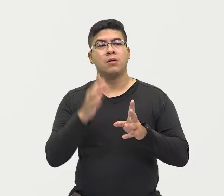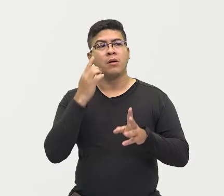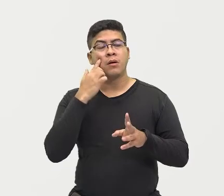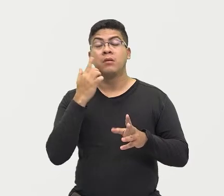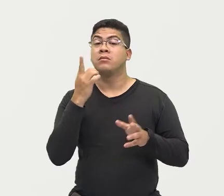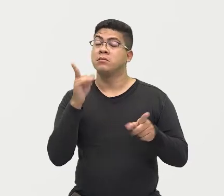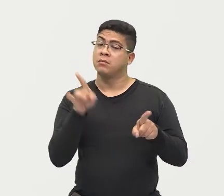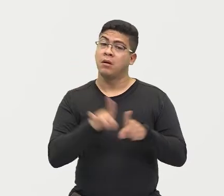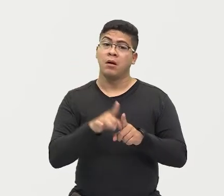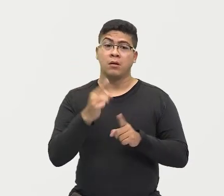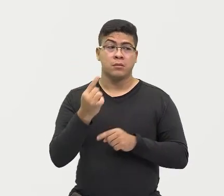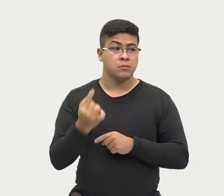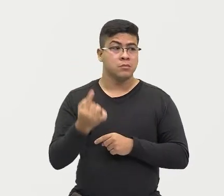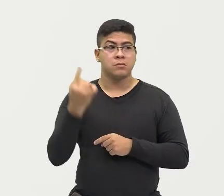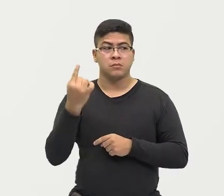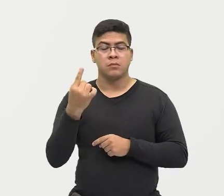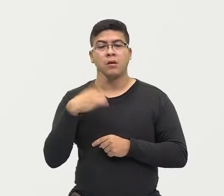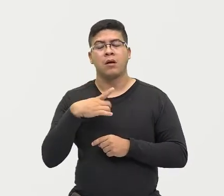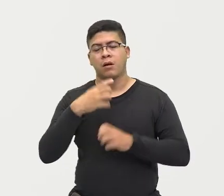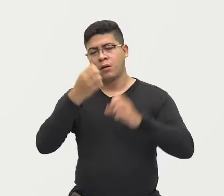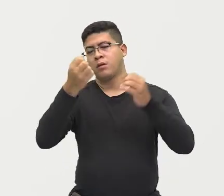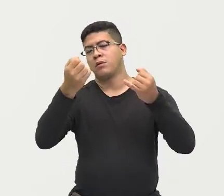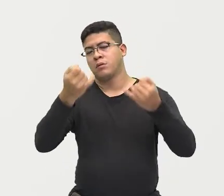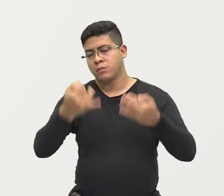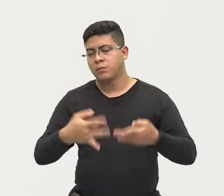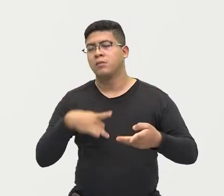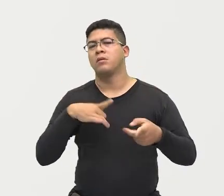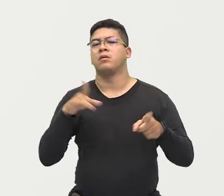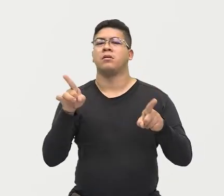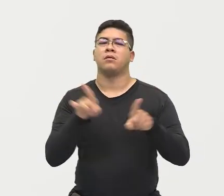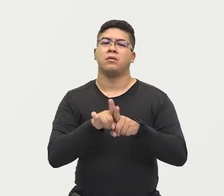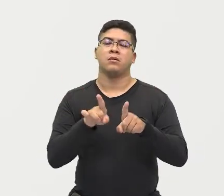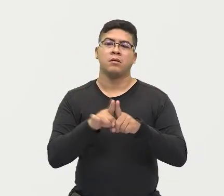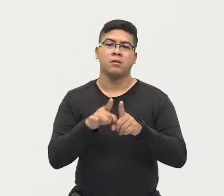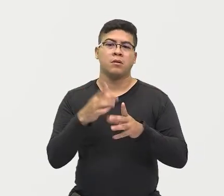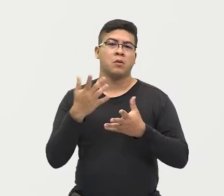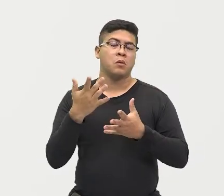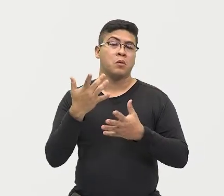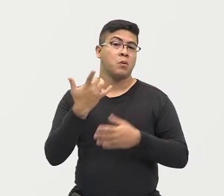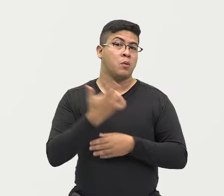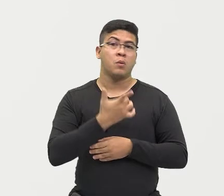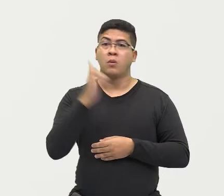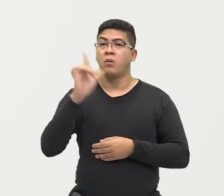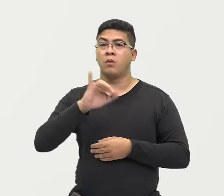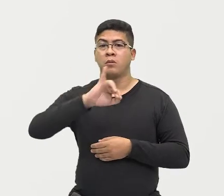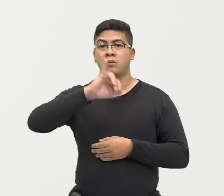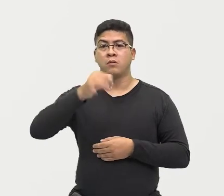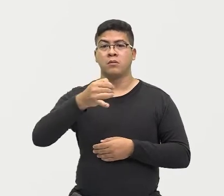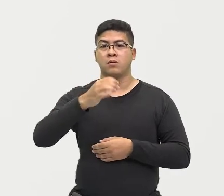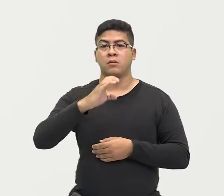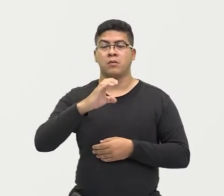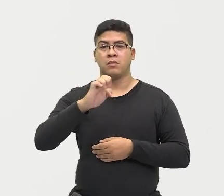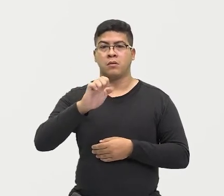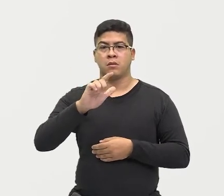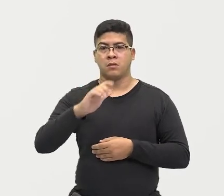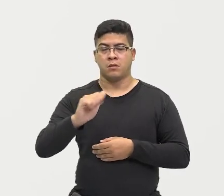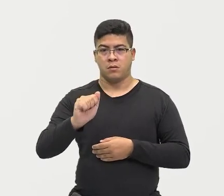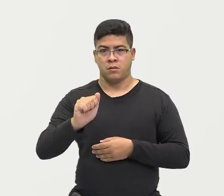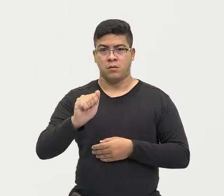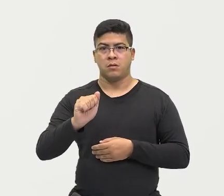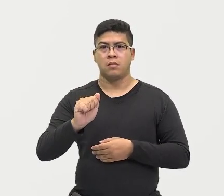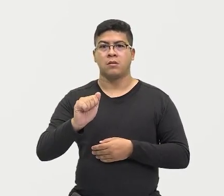tanto que ele fala ali a respeito, uma das críticas dele ao Jeca Tatu é que ele não consegue